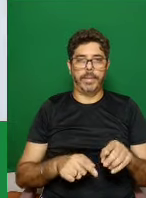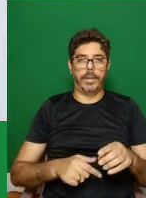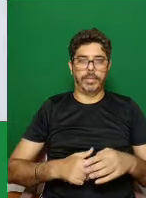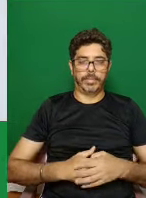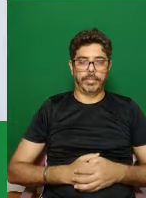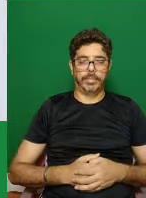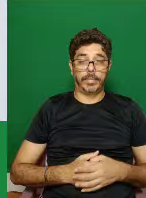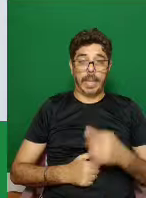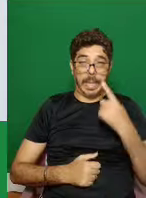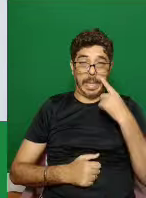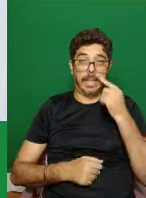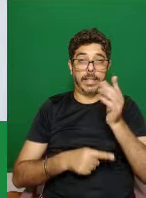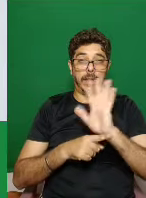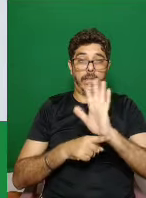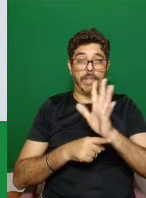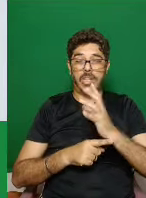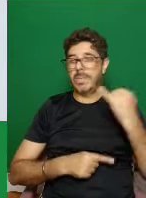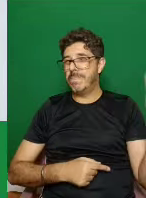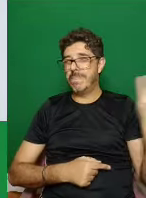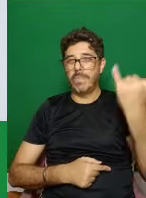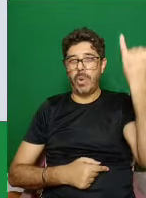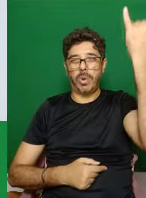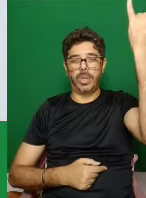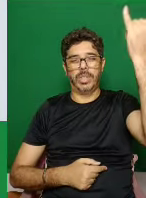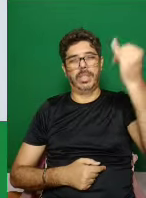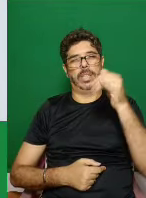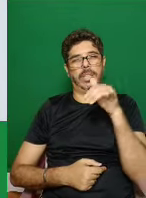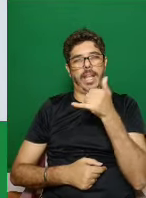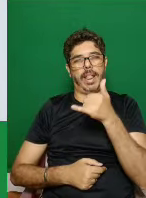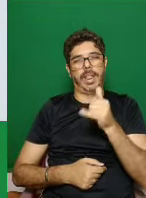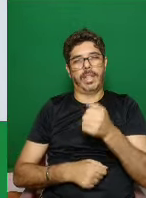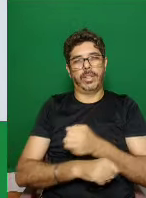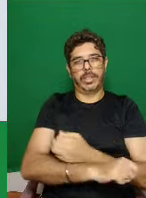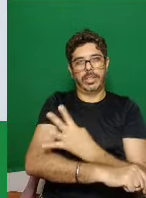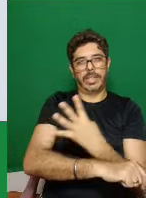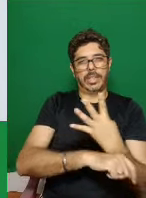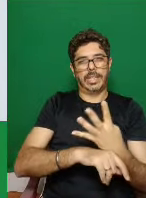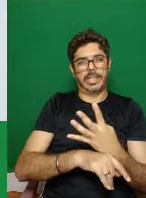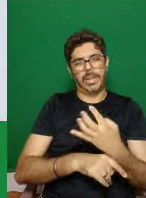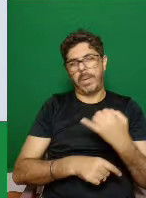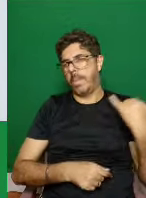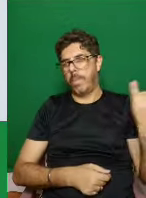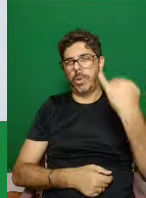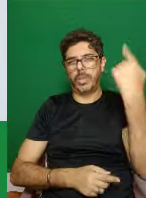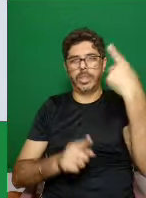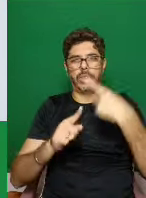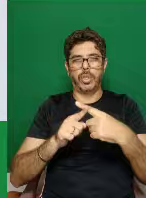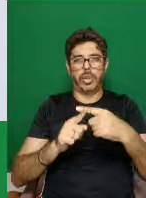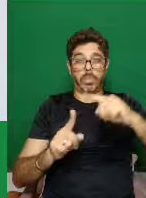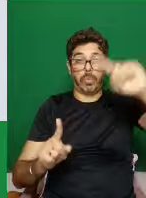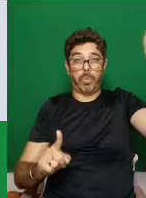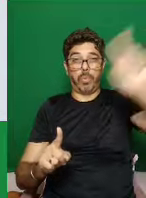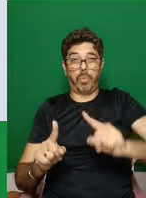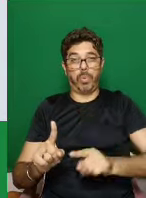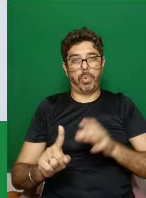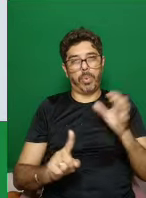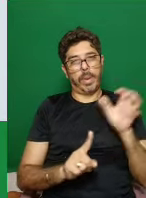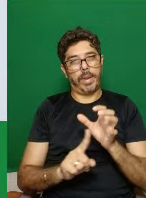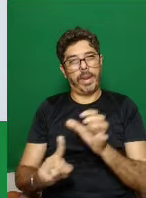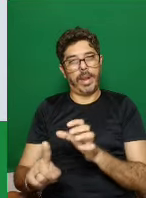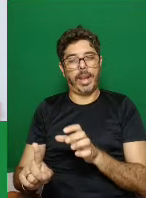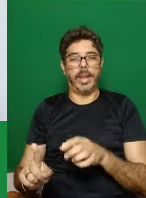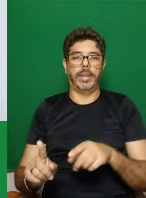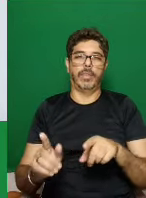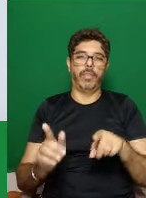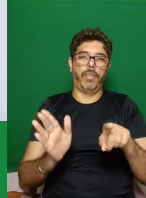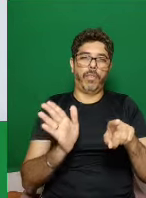exemplo. Esse vídeo mostra a relevância tecnológica da eletrostática e revela a importância dos efeitos das cargas e suas forças